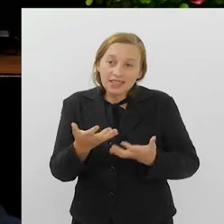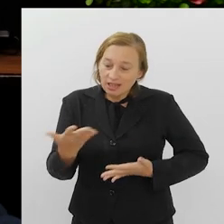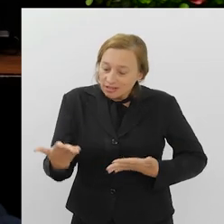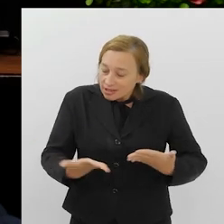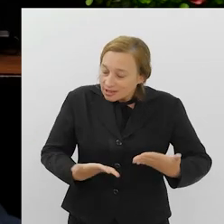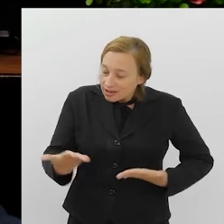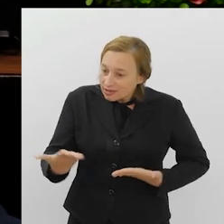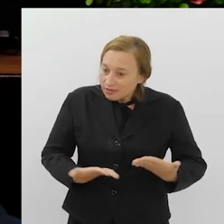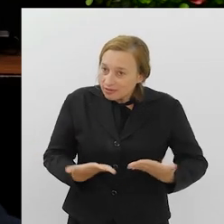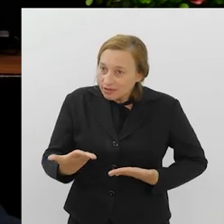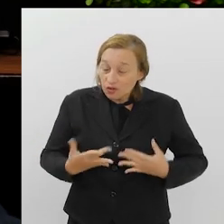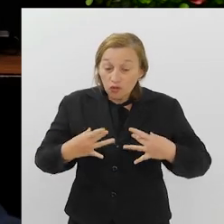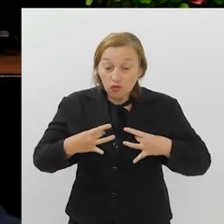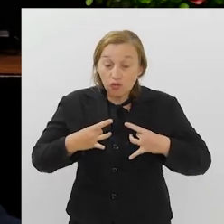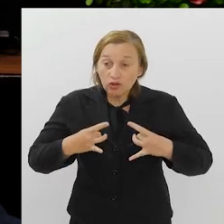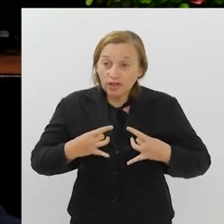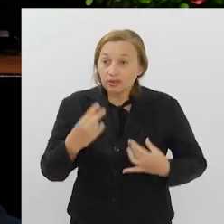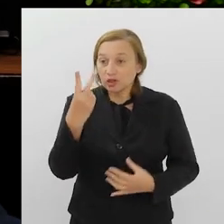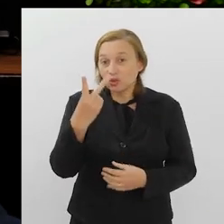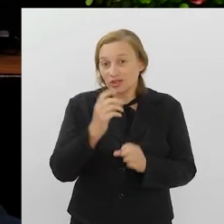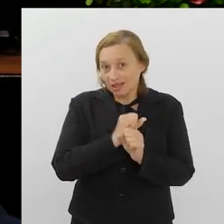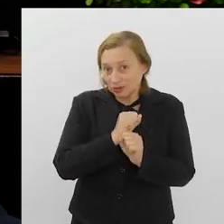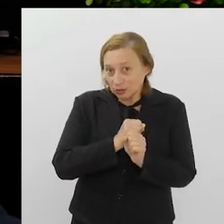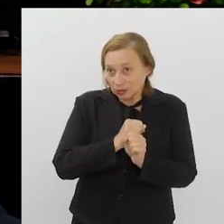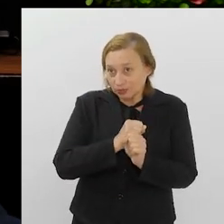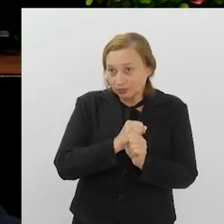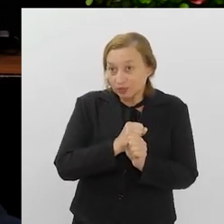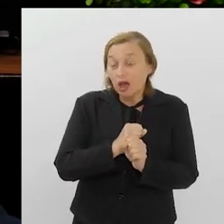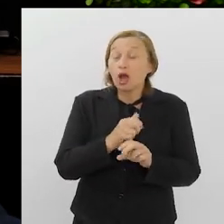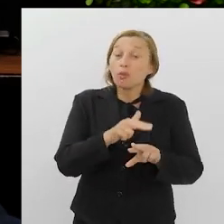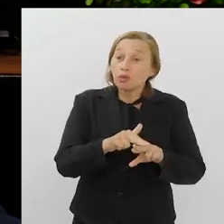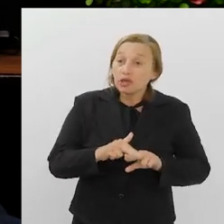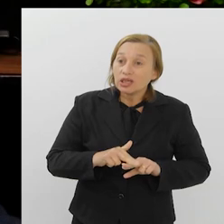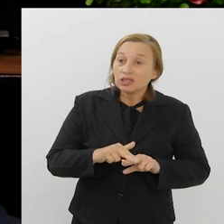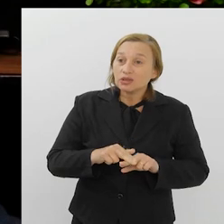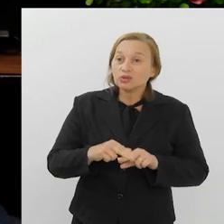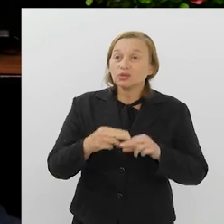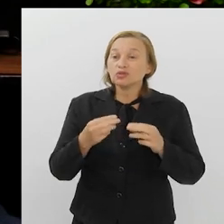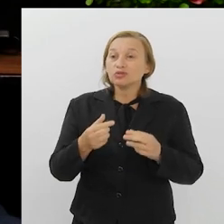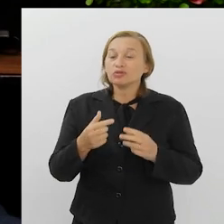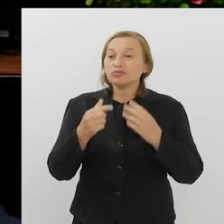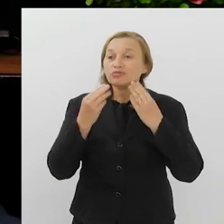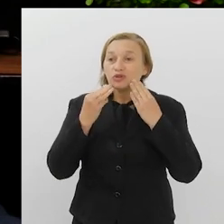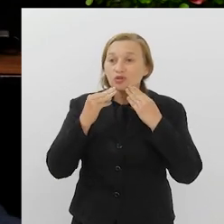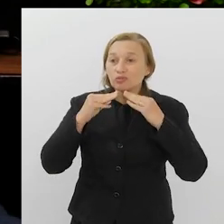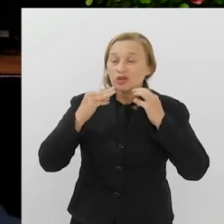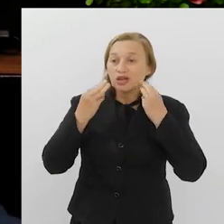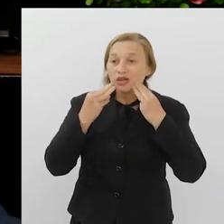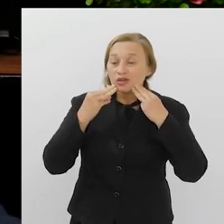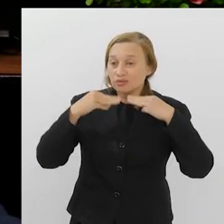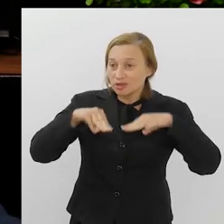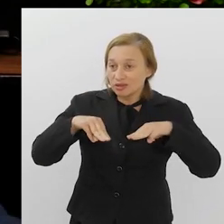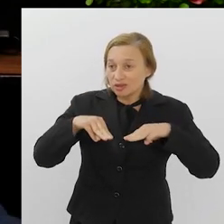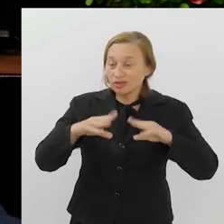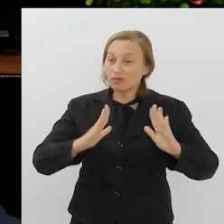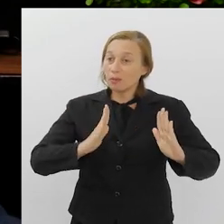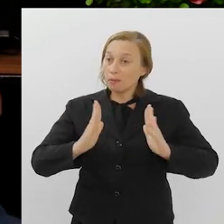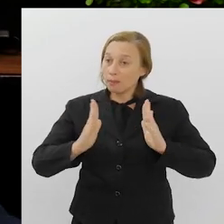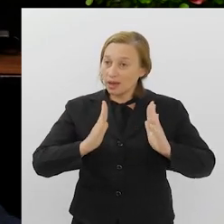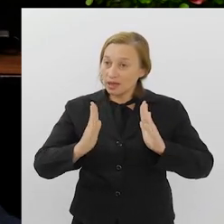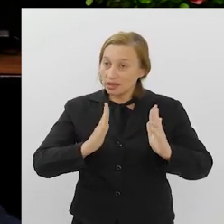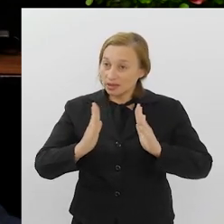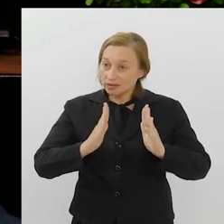servir voluntariamente durante esses dois anos né por isso que os missionários são para nós um um ícone porque eles